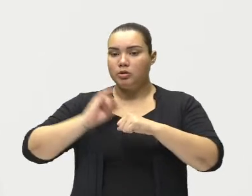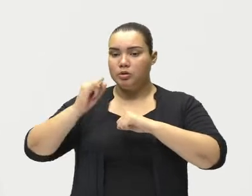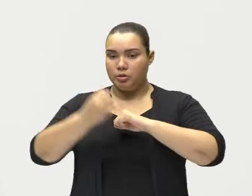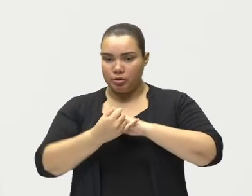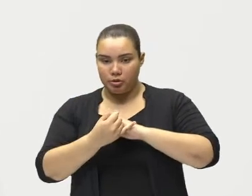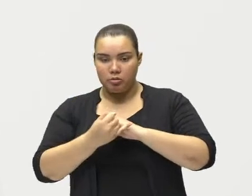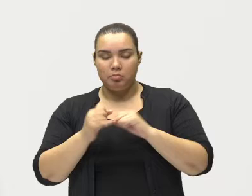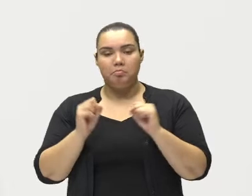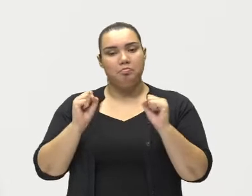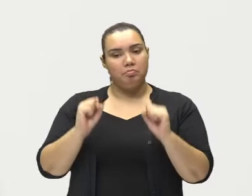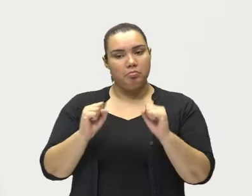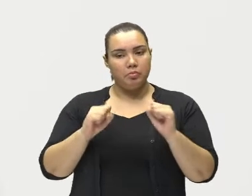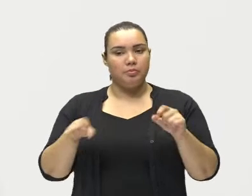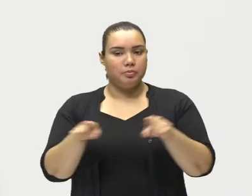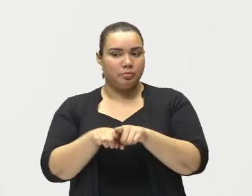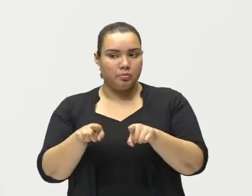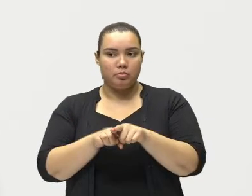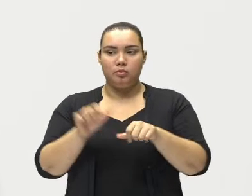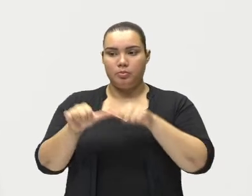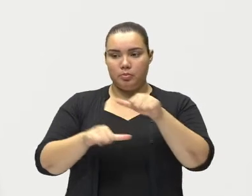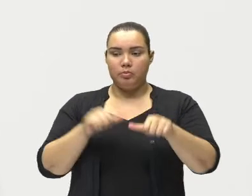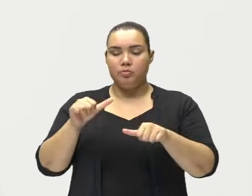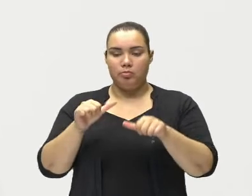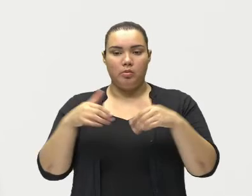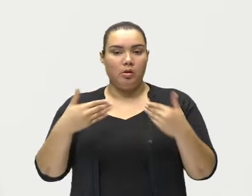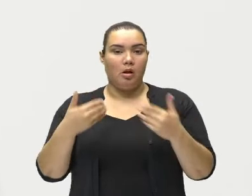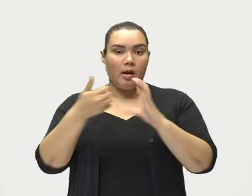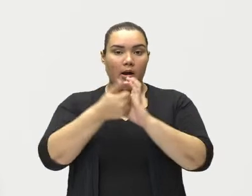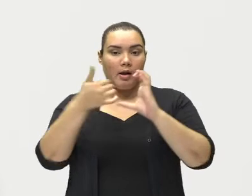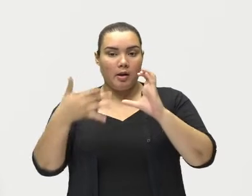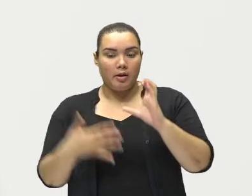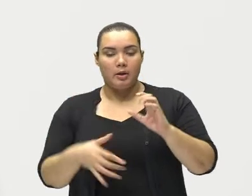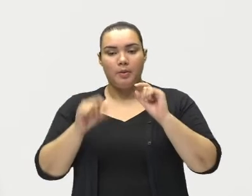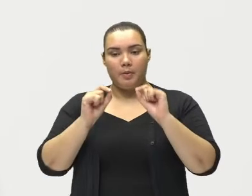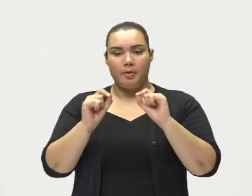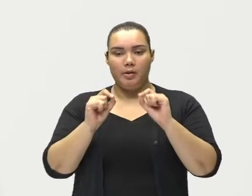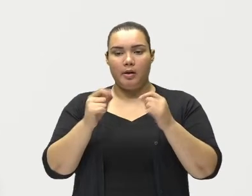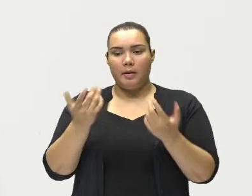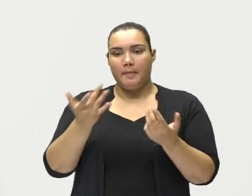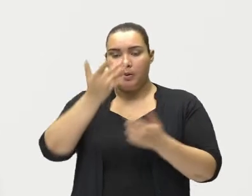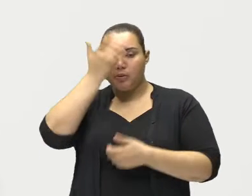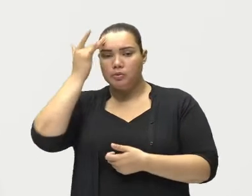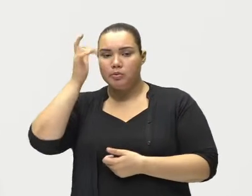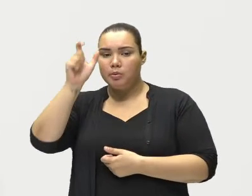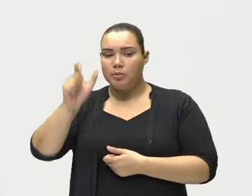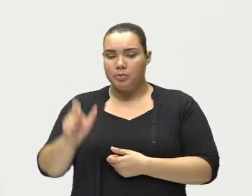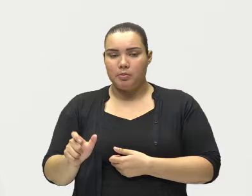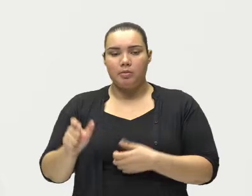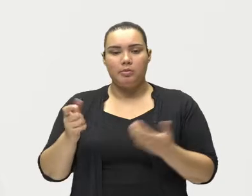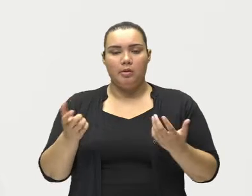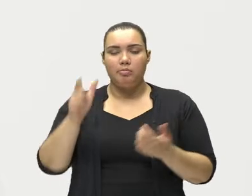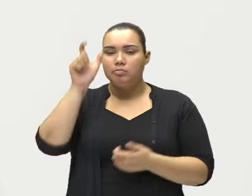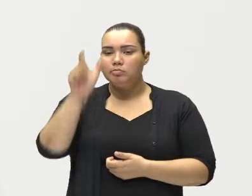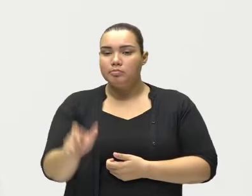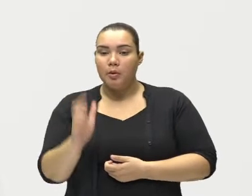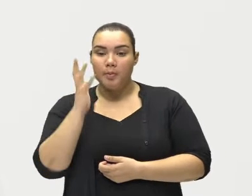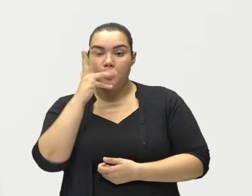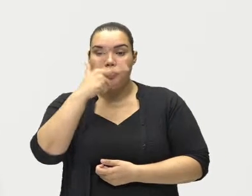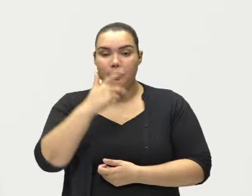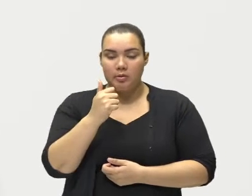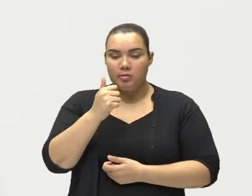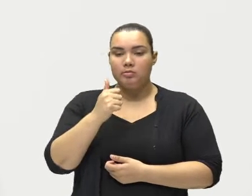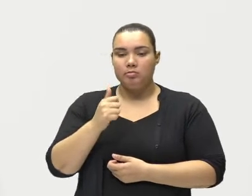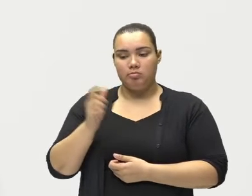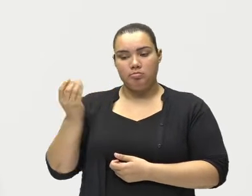Pode modificar também um adjetivo, ou seja, uma característica de alguém, né? Alguém que é bonita. Aí você, essa